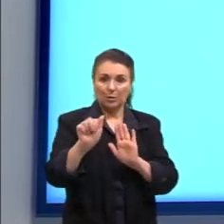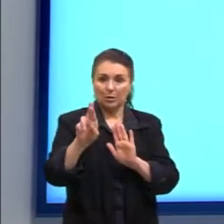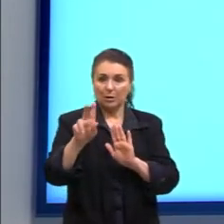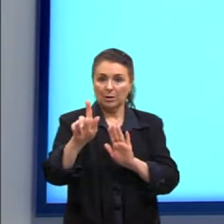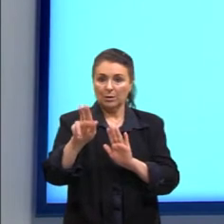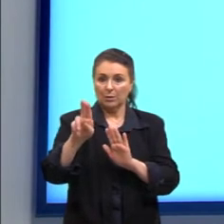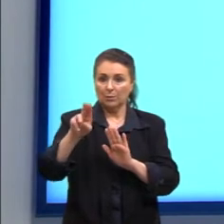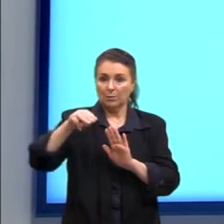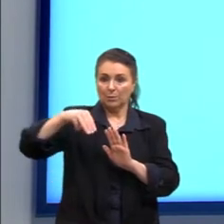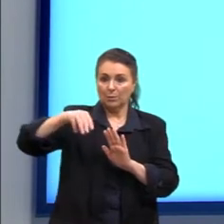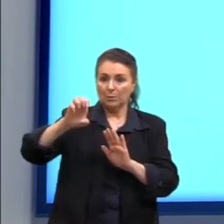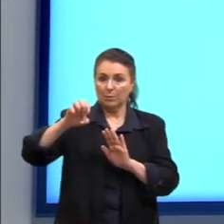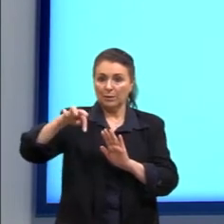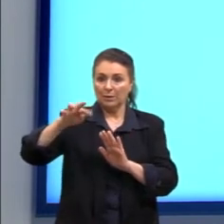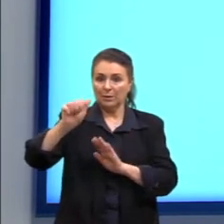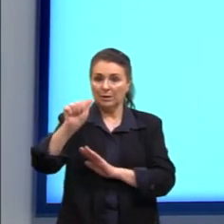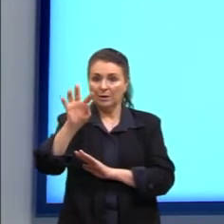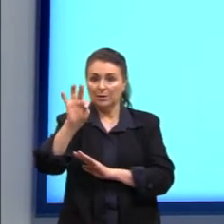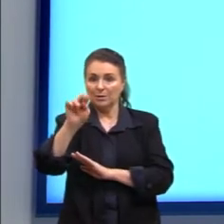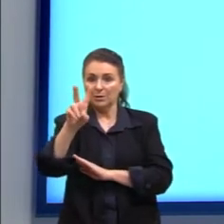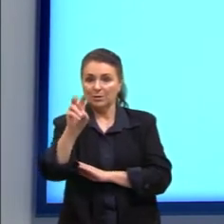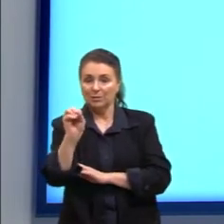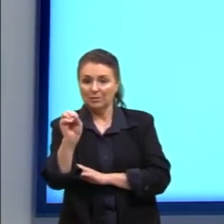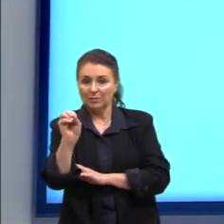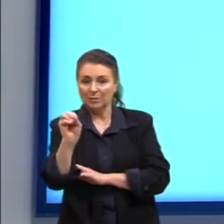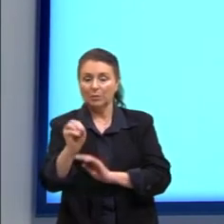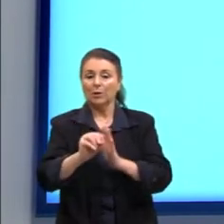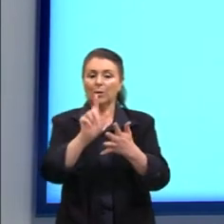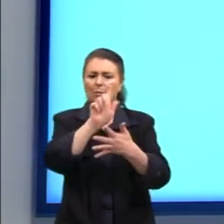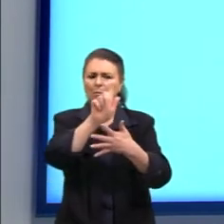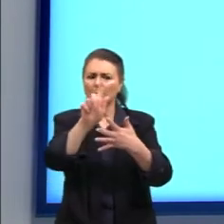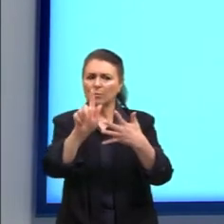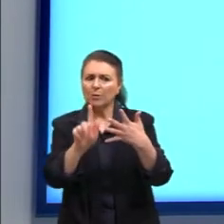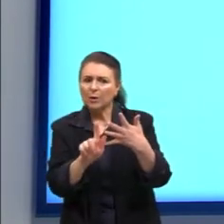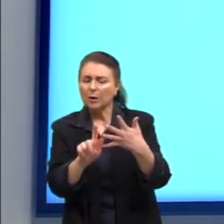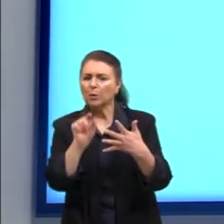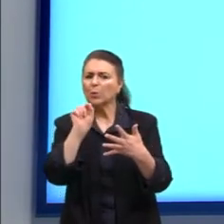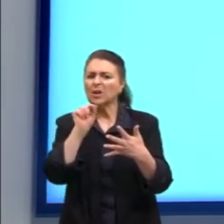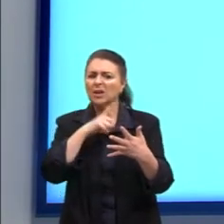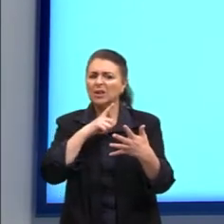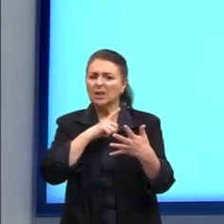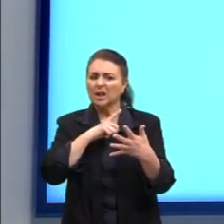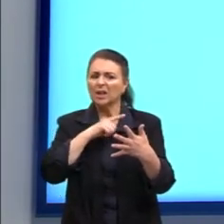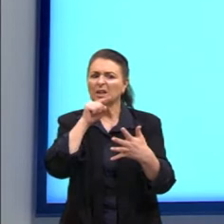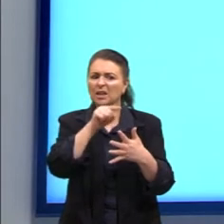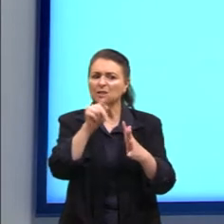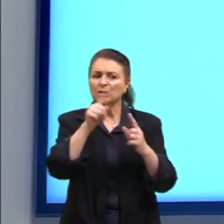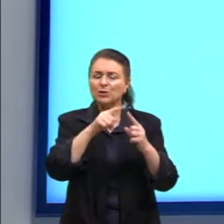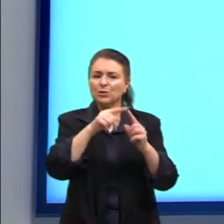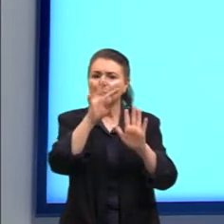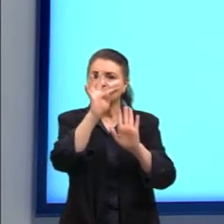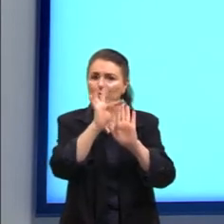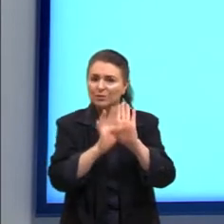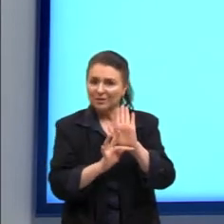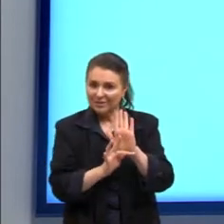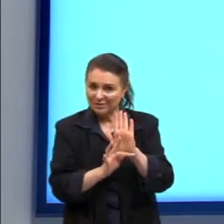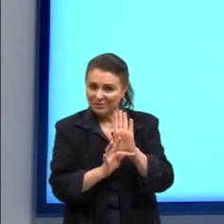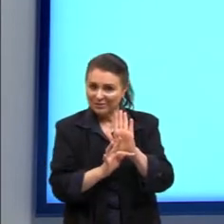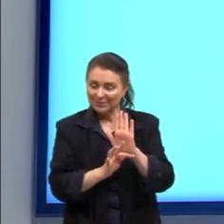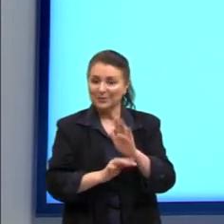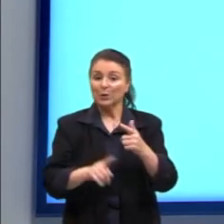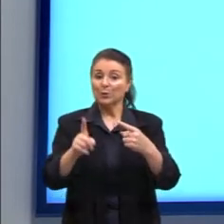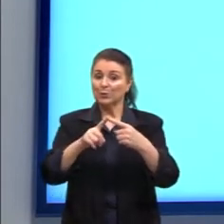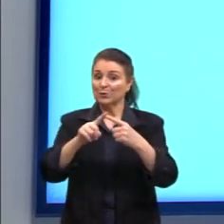argumentativo, quando a gente vai pensar nos gêneros e nos recursos que ele usa, e daí a gente pode falar nos tipos